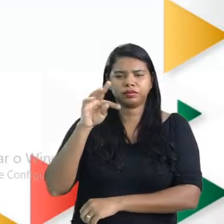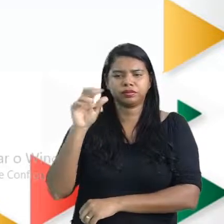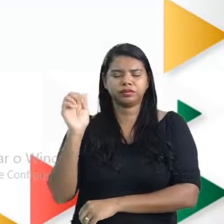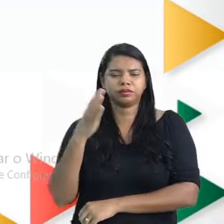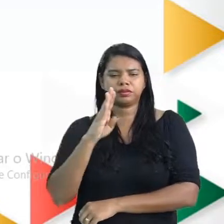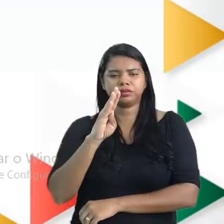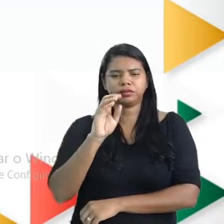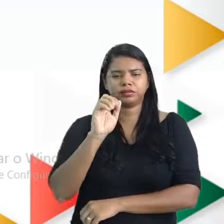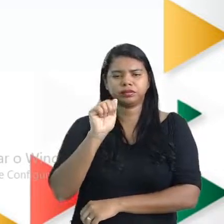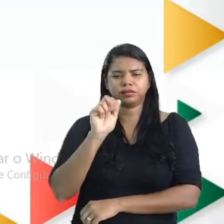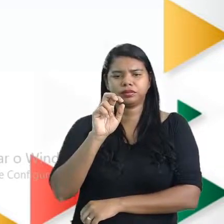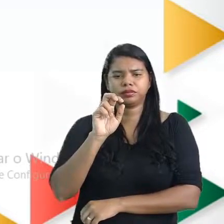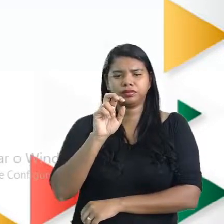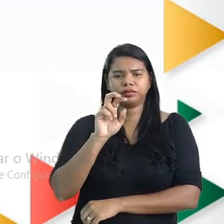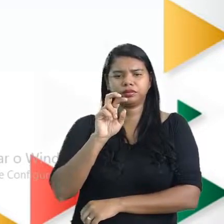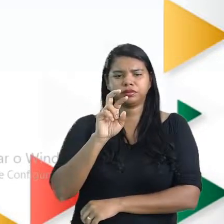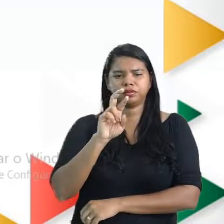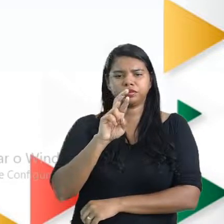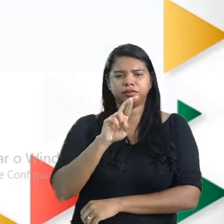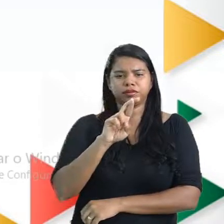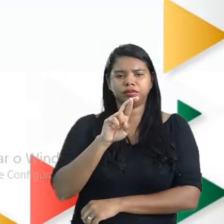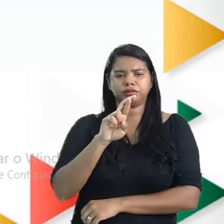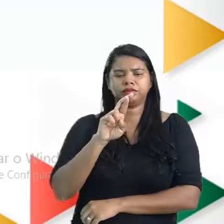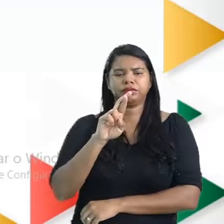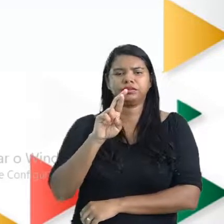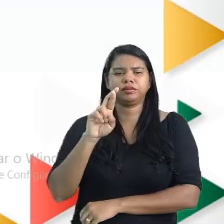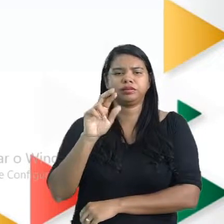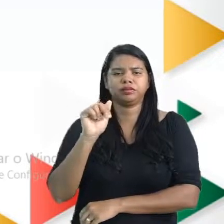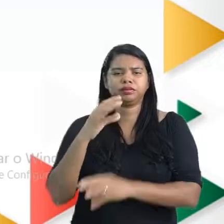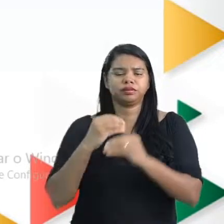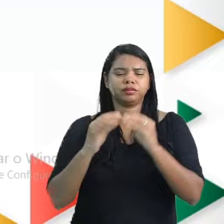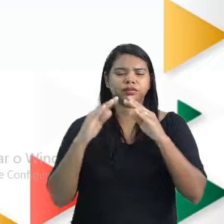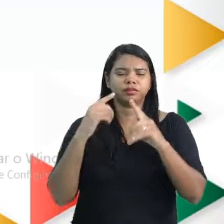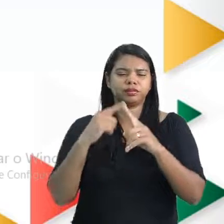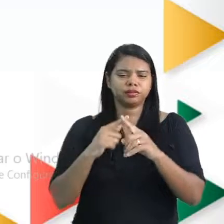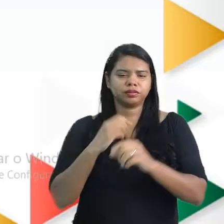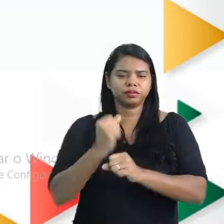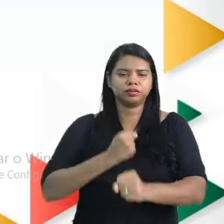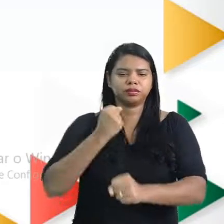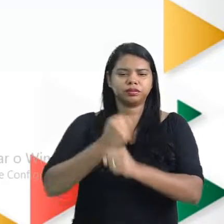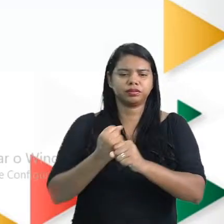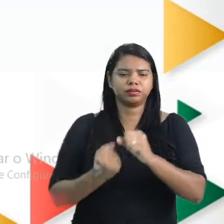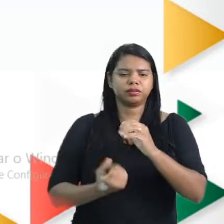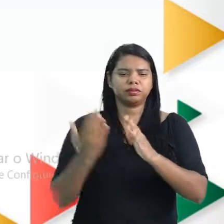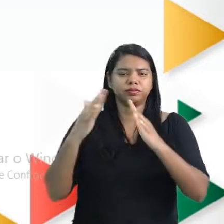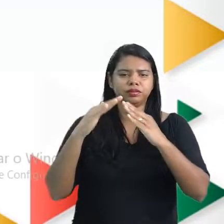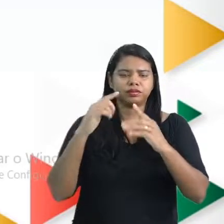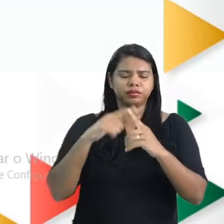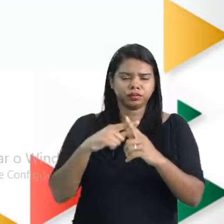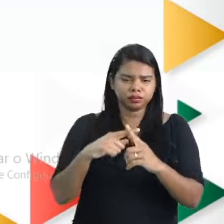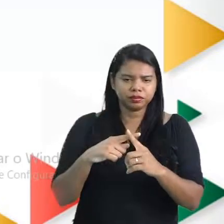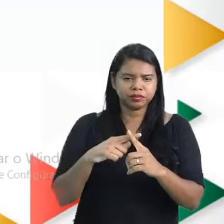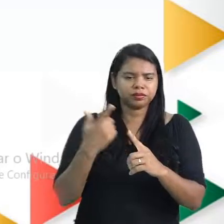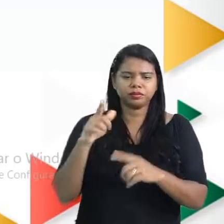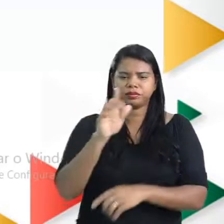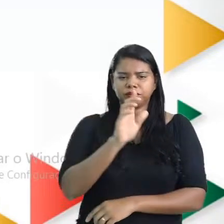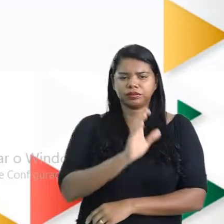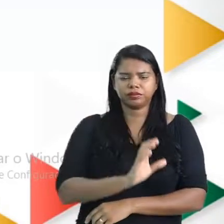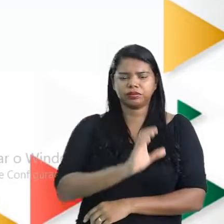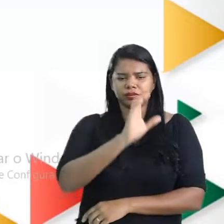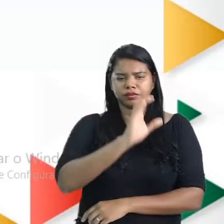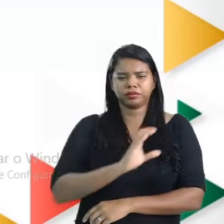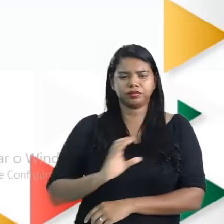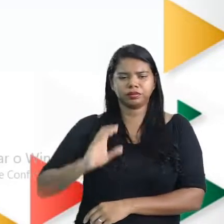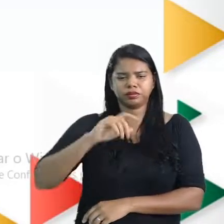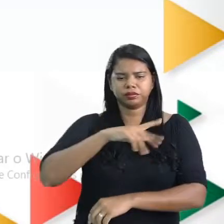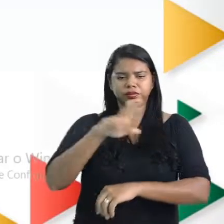Toledos, hoje Santa Bárbara do Oeste. Esta igreja edificou o primeiro templo não católico no país